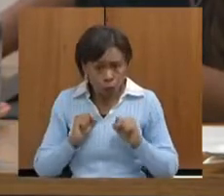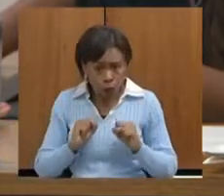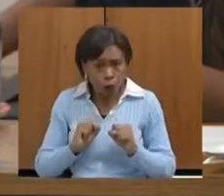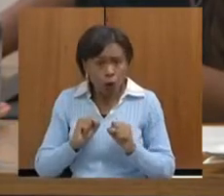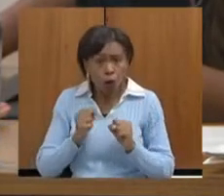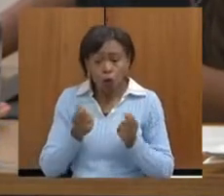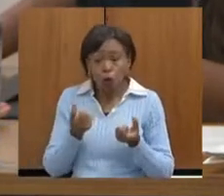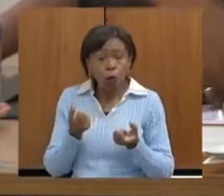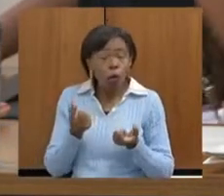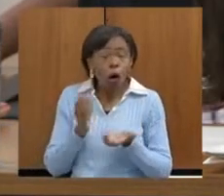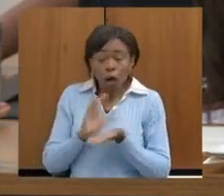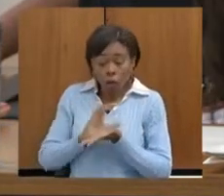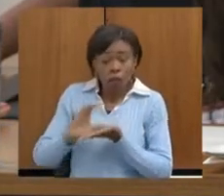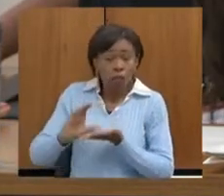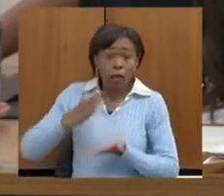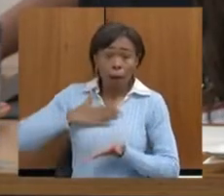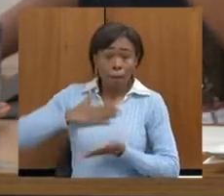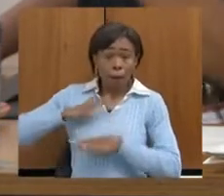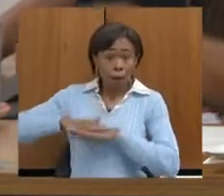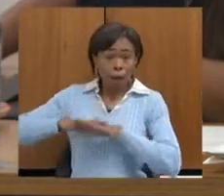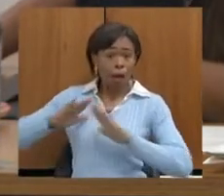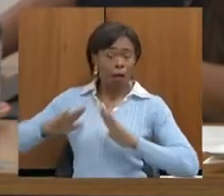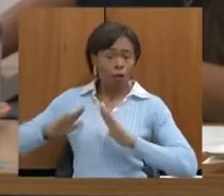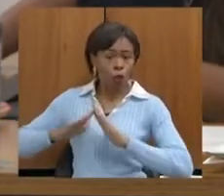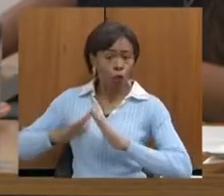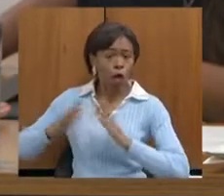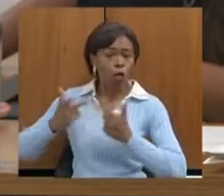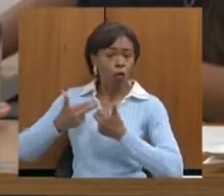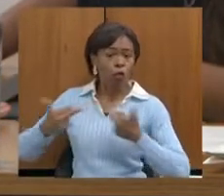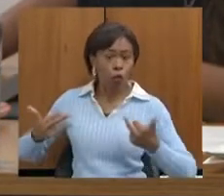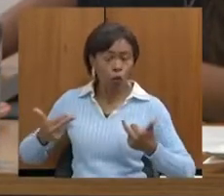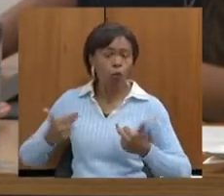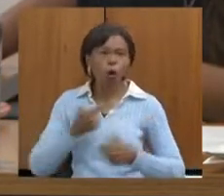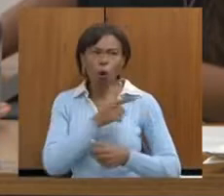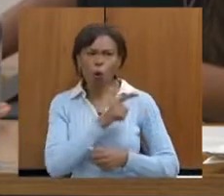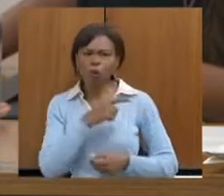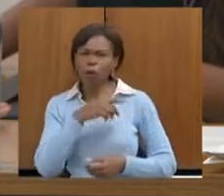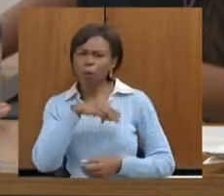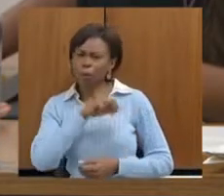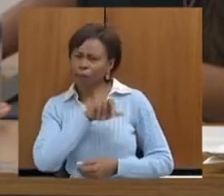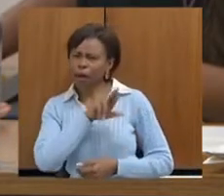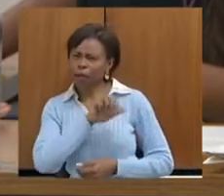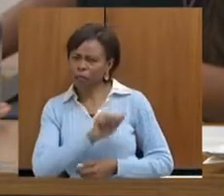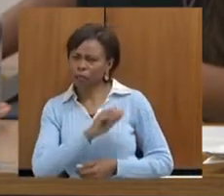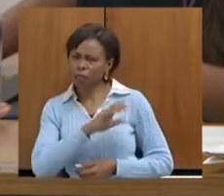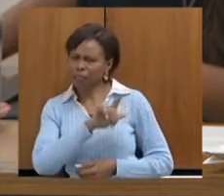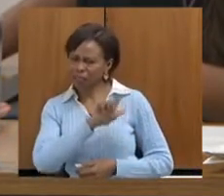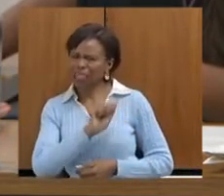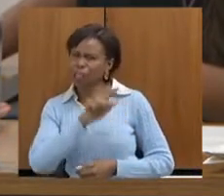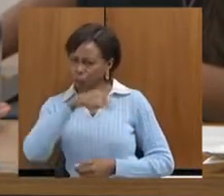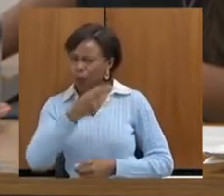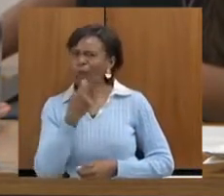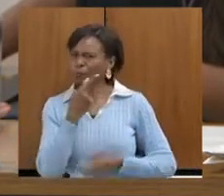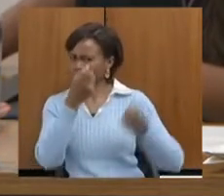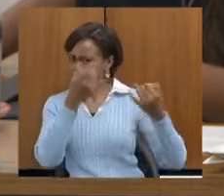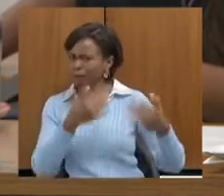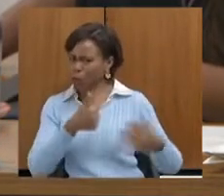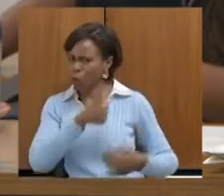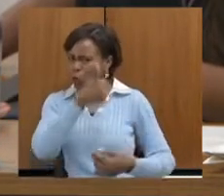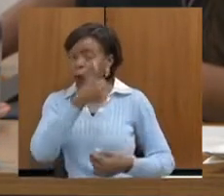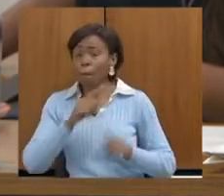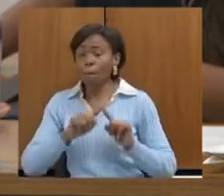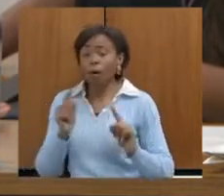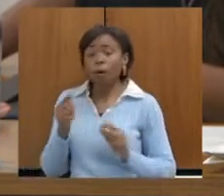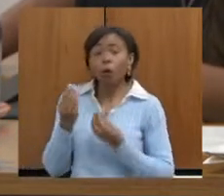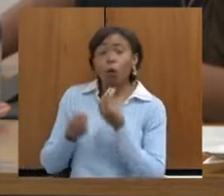minha própria propriedade eu sei que Maria Célia vai falar também sobre isso numa outra mesa né Não nessa mas quando é que ela vai poder